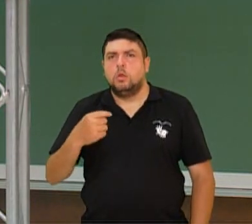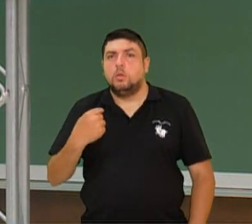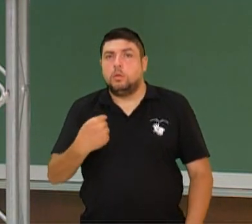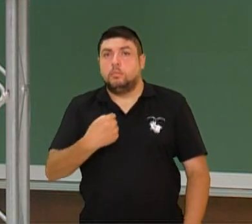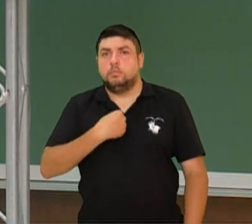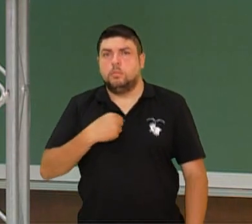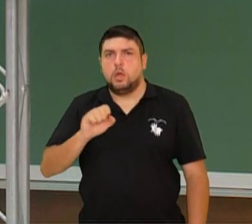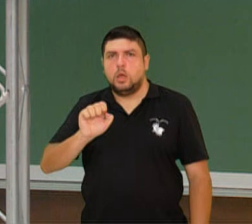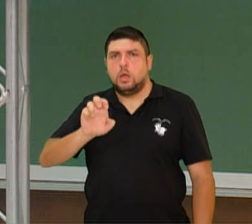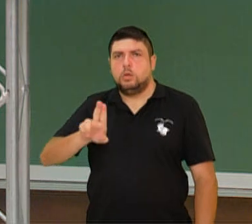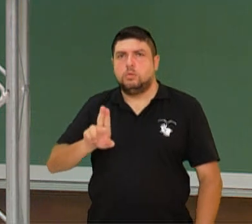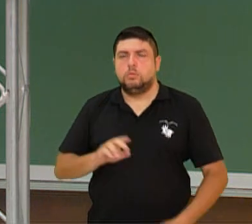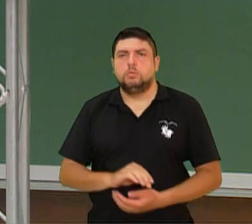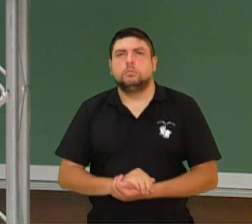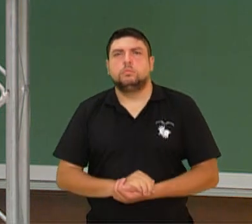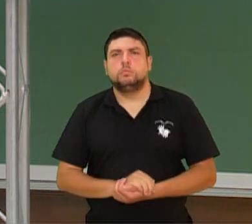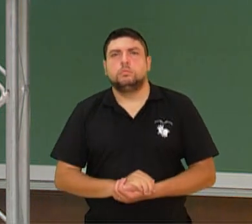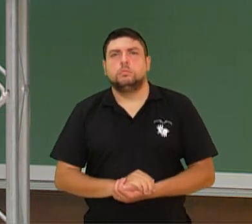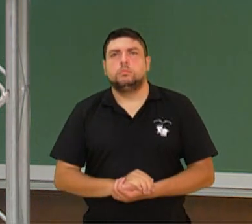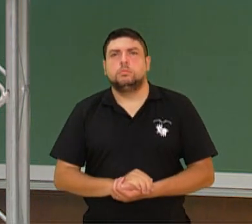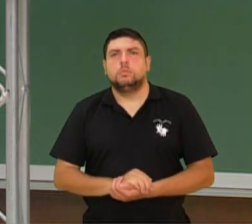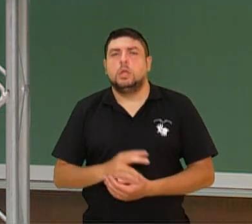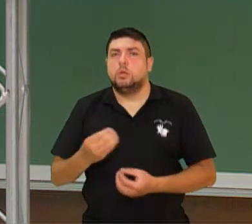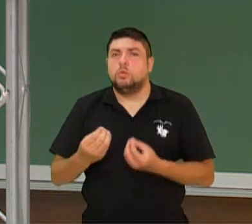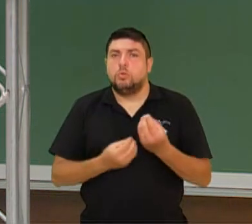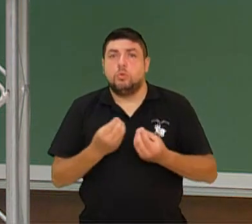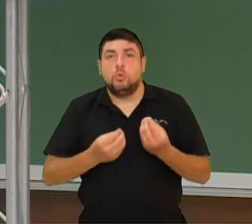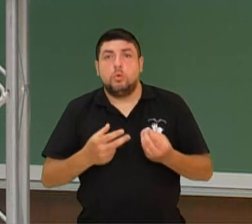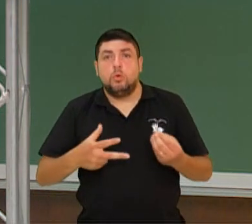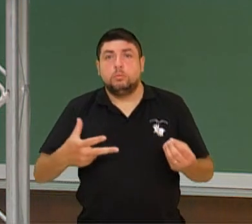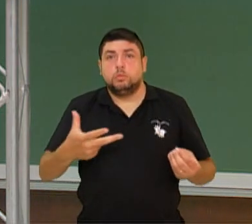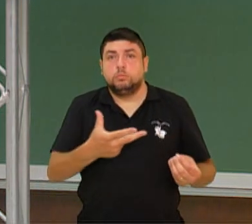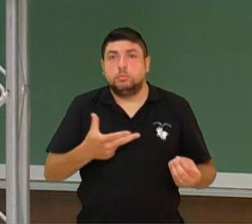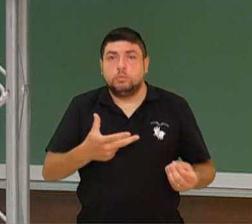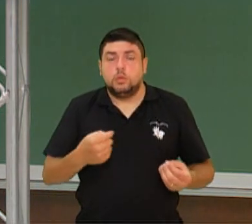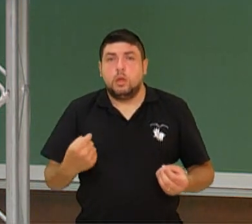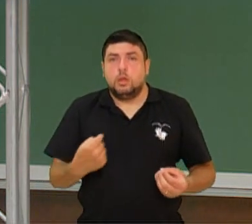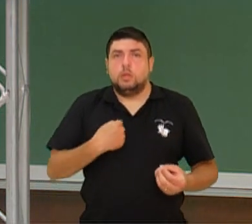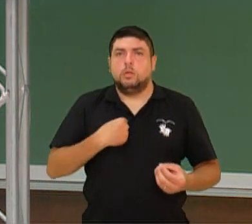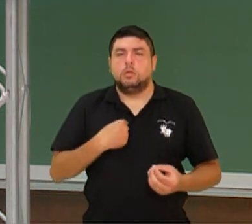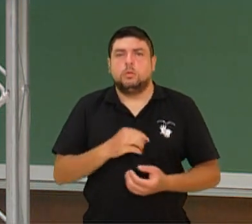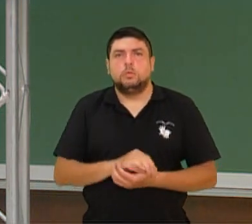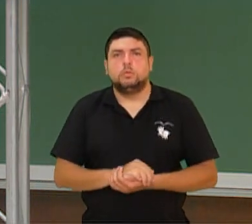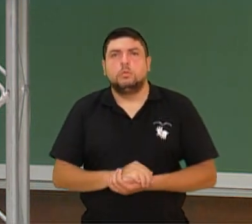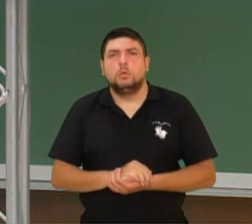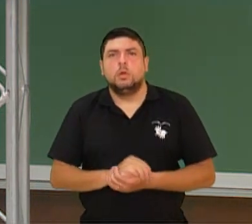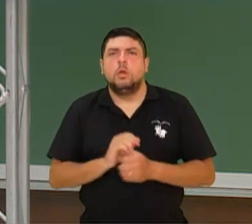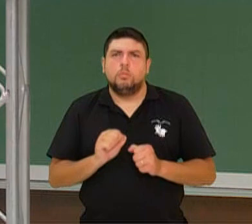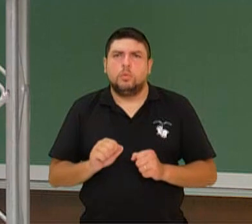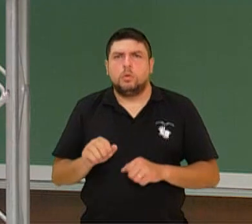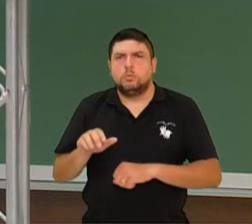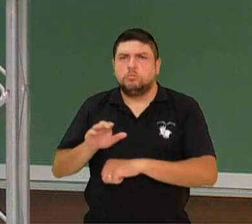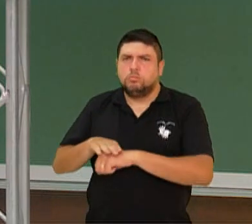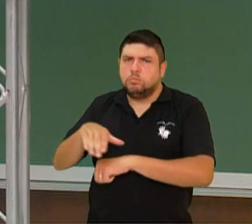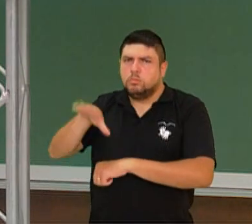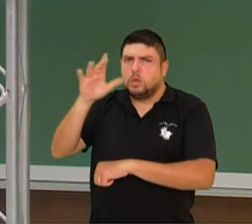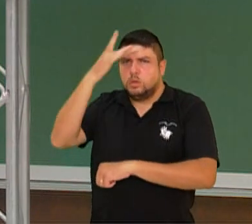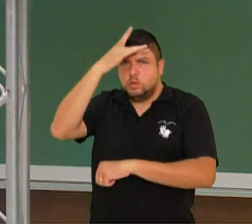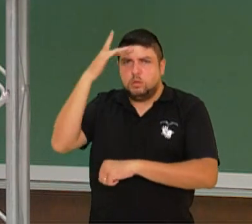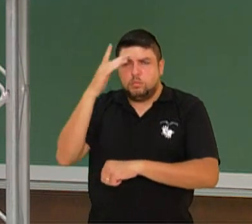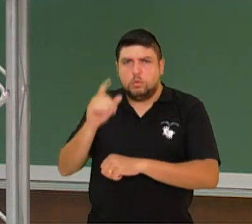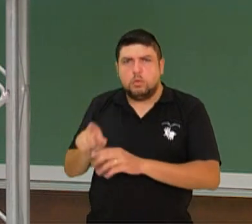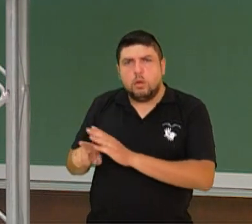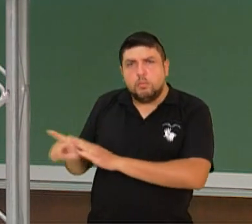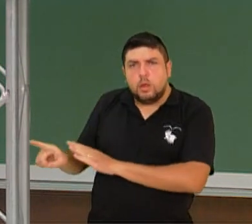ali, né? Pode acontecer também a primeira pessoa ali do nós, às vezes, mais de uma pessoa está respondendo ali ao entrevistador, não é